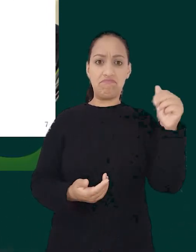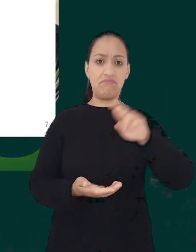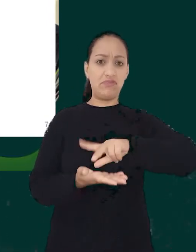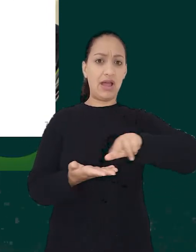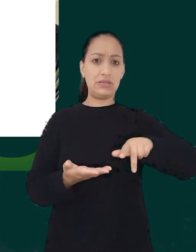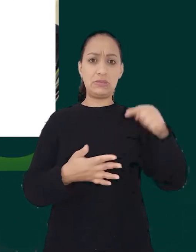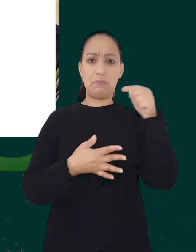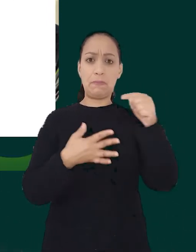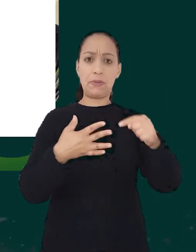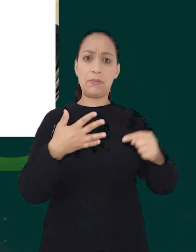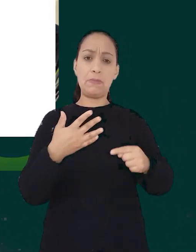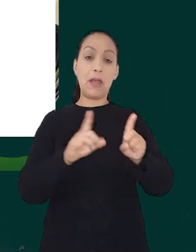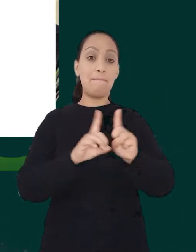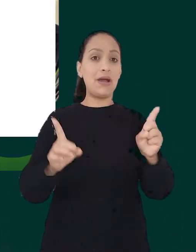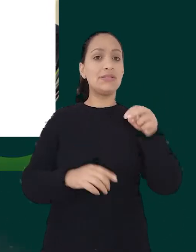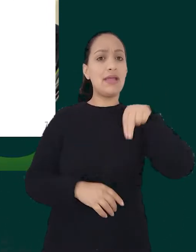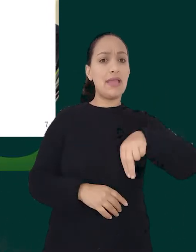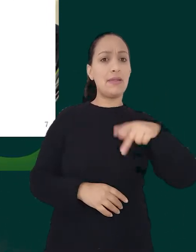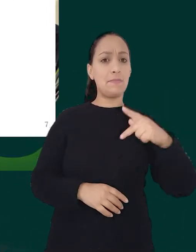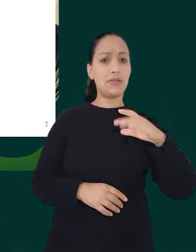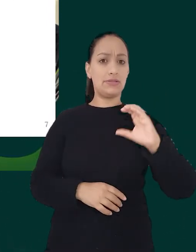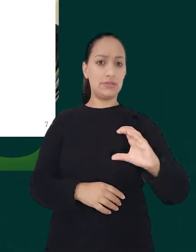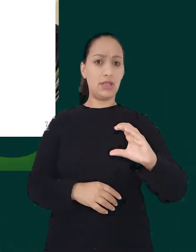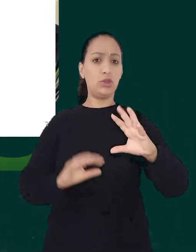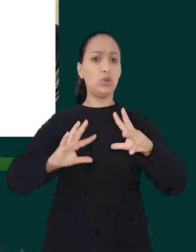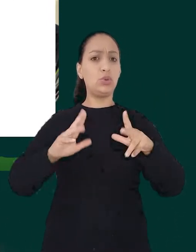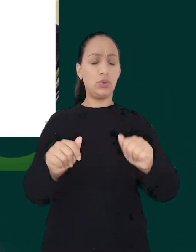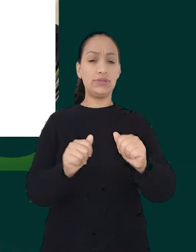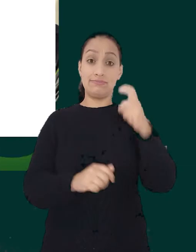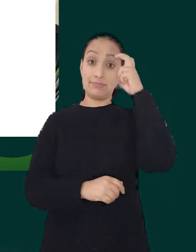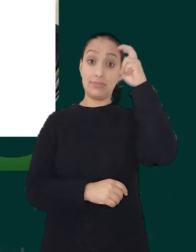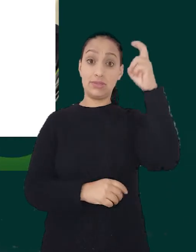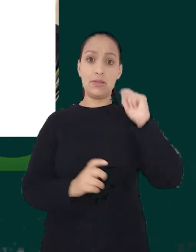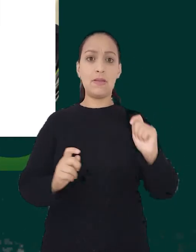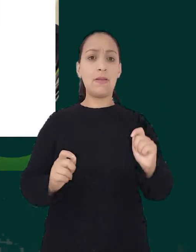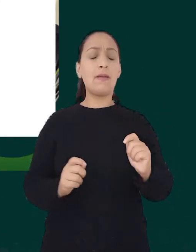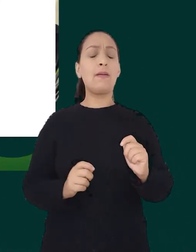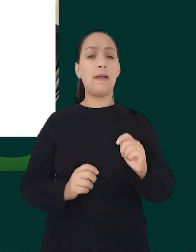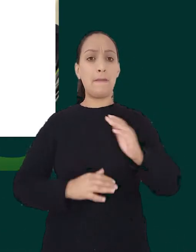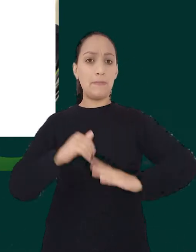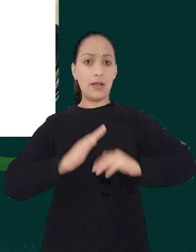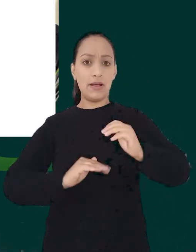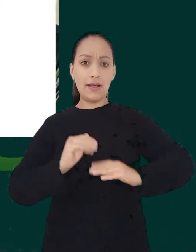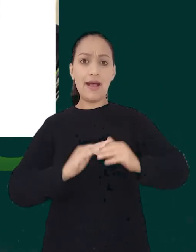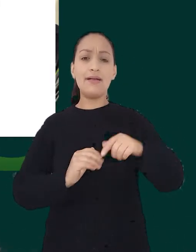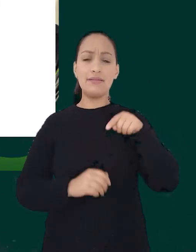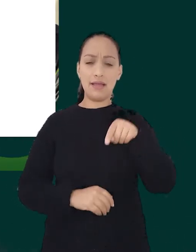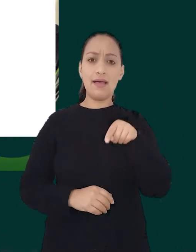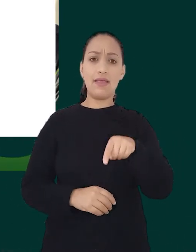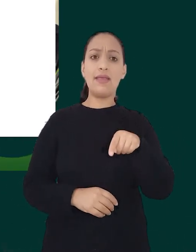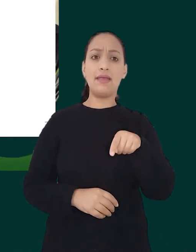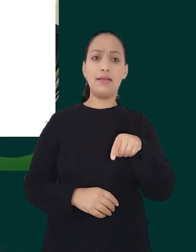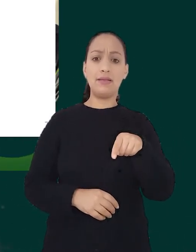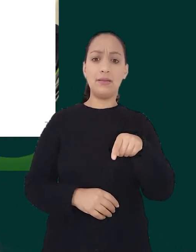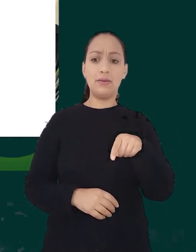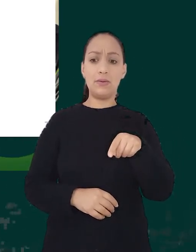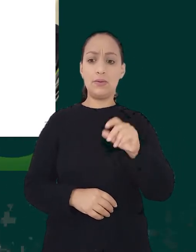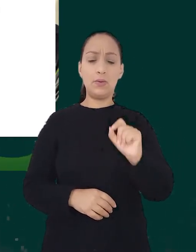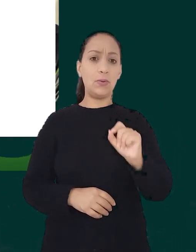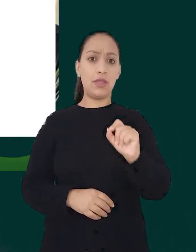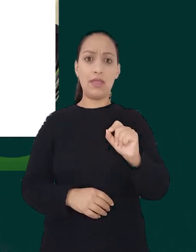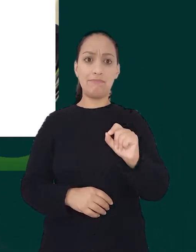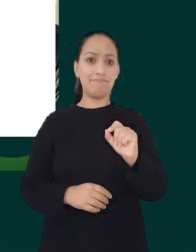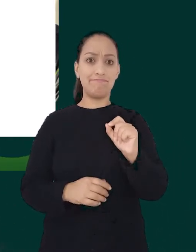aspectos, mas um NPC com todas as inteligências possíveis aplicadas, ele fica OP, ele